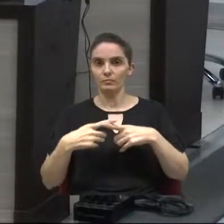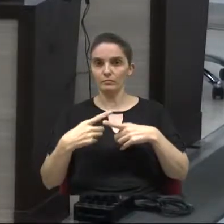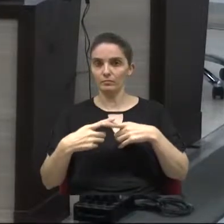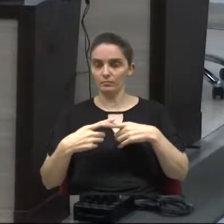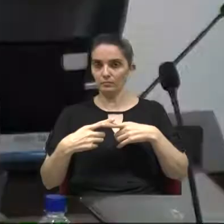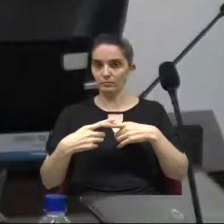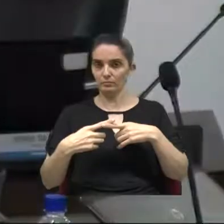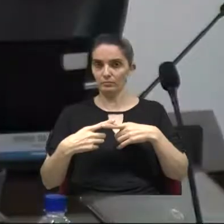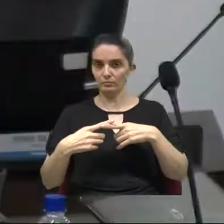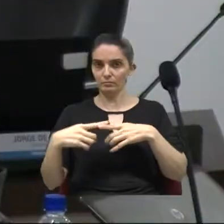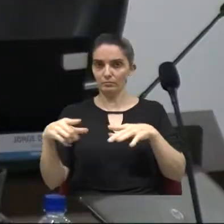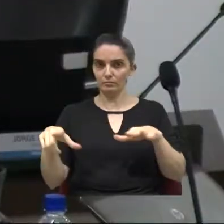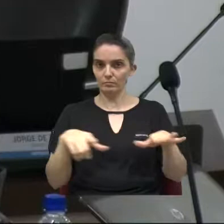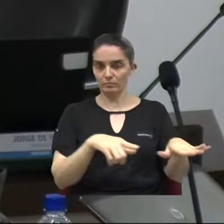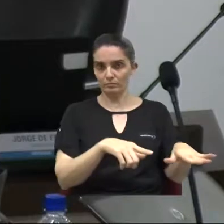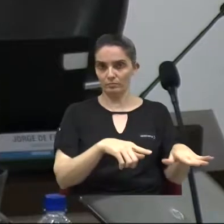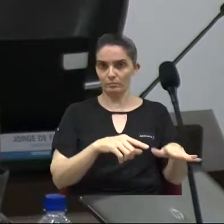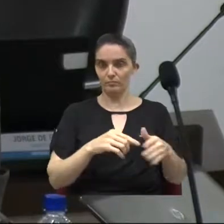algumas semanas